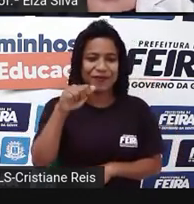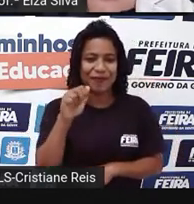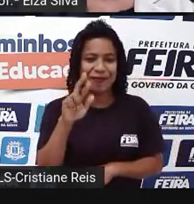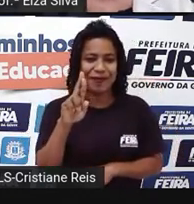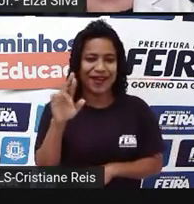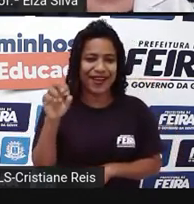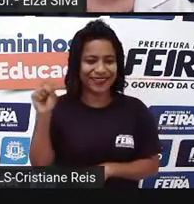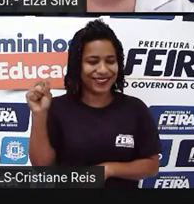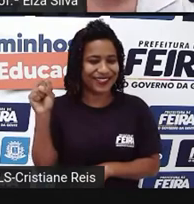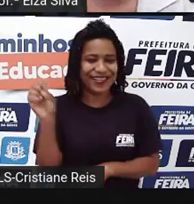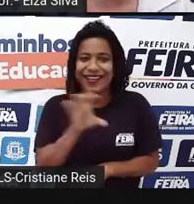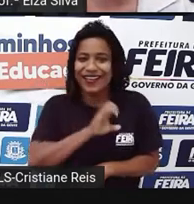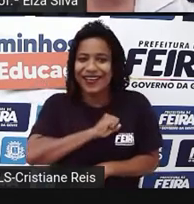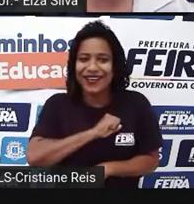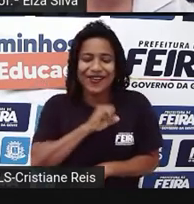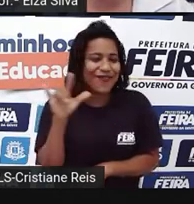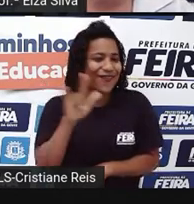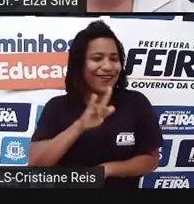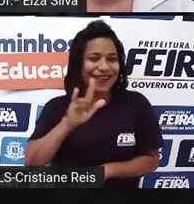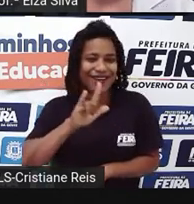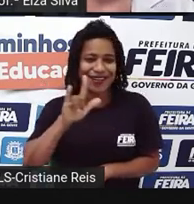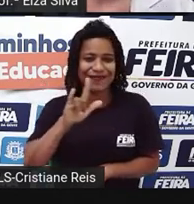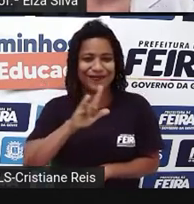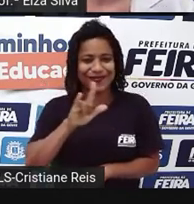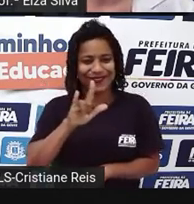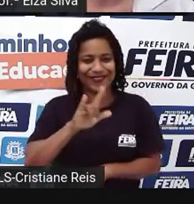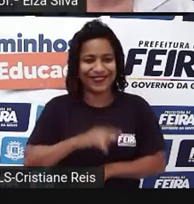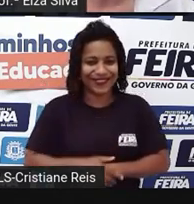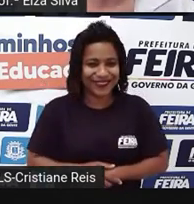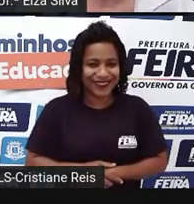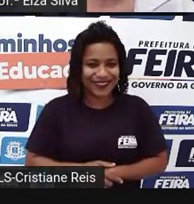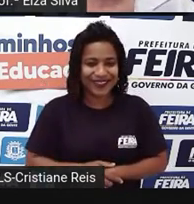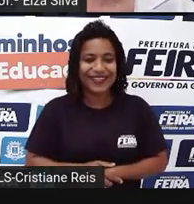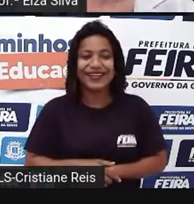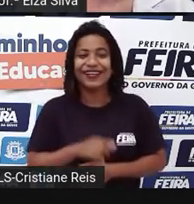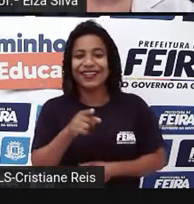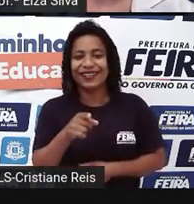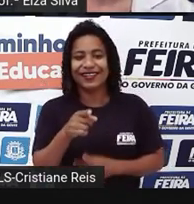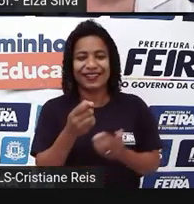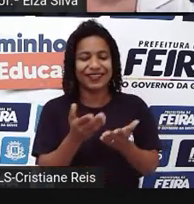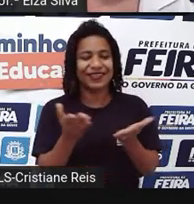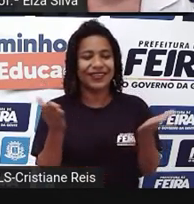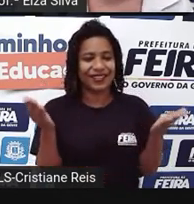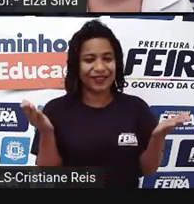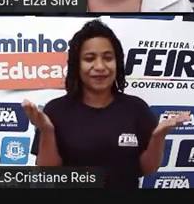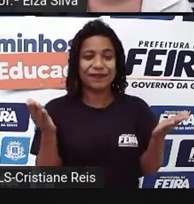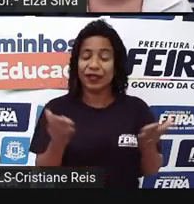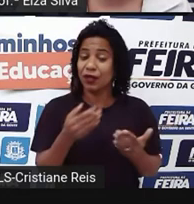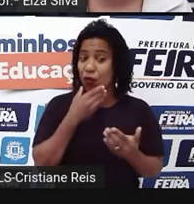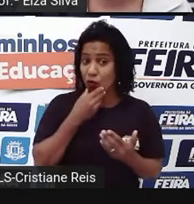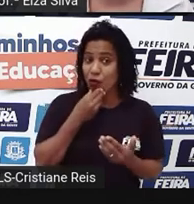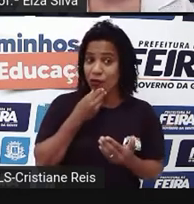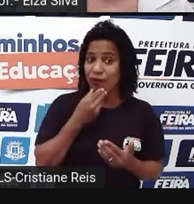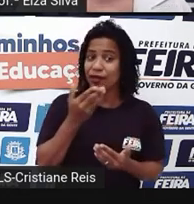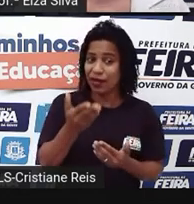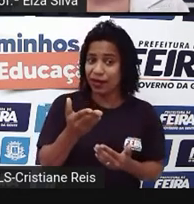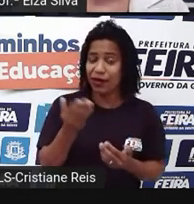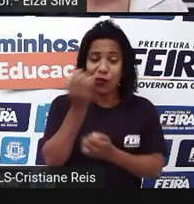you? Eu amo as músicas de Bruno Mars. Bruno Mars is a famous singer. Então, ele é um cantor